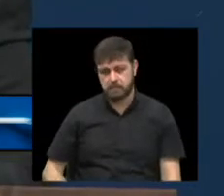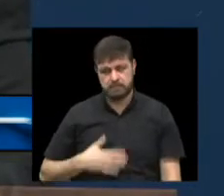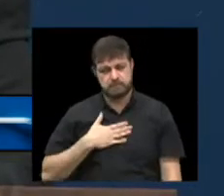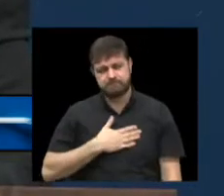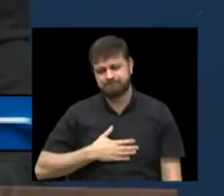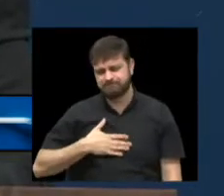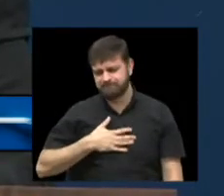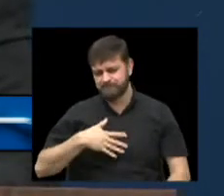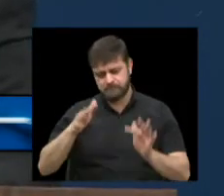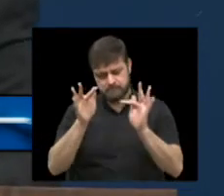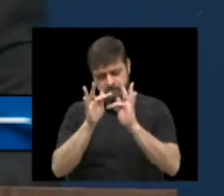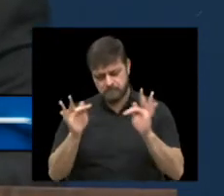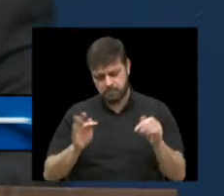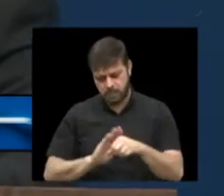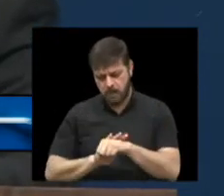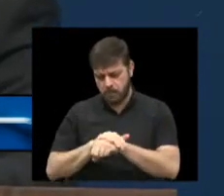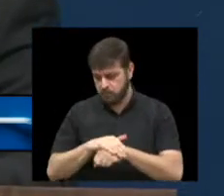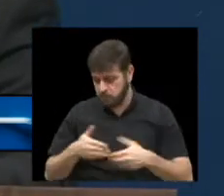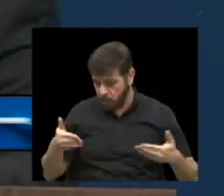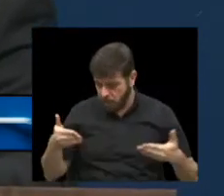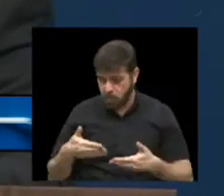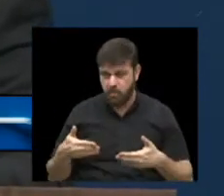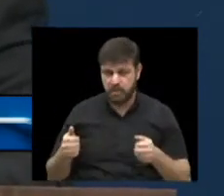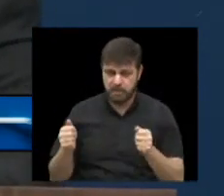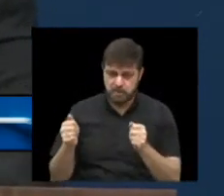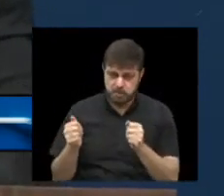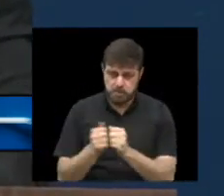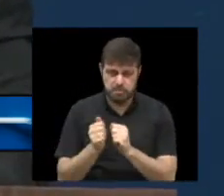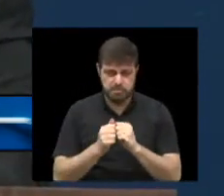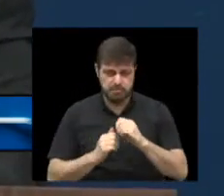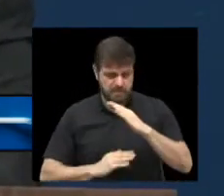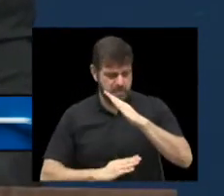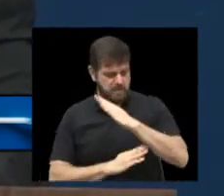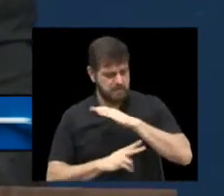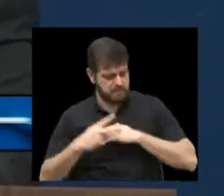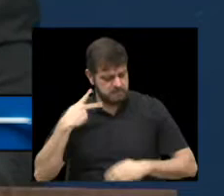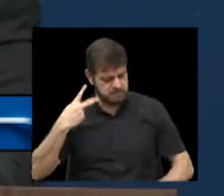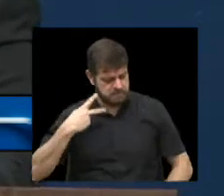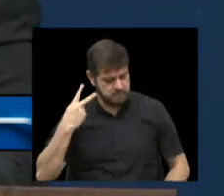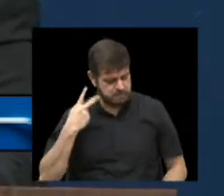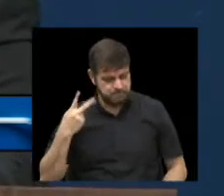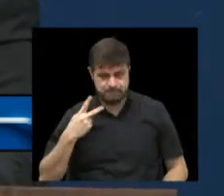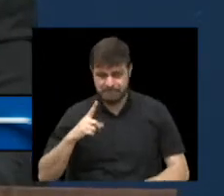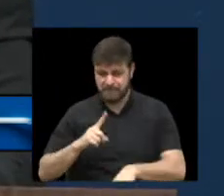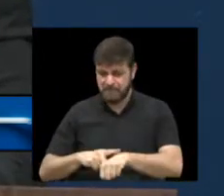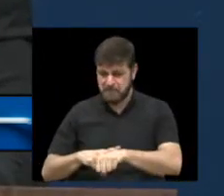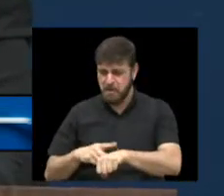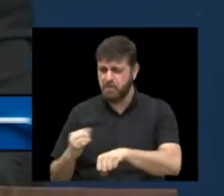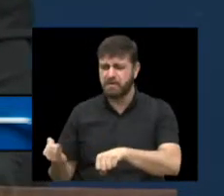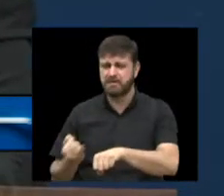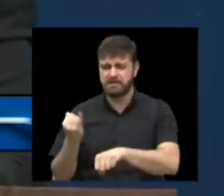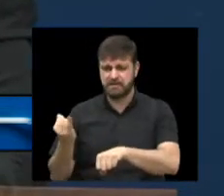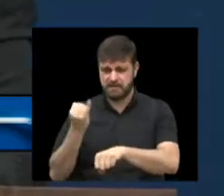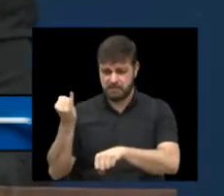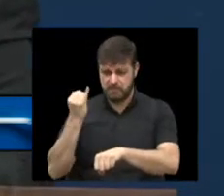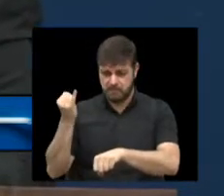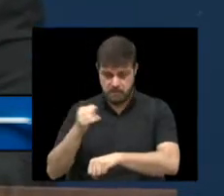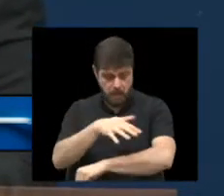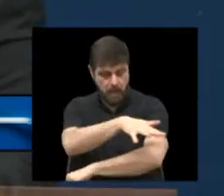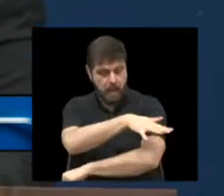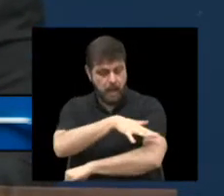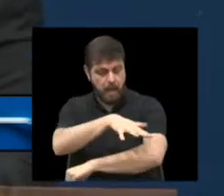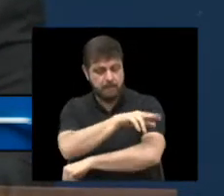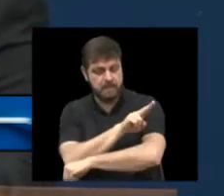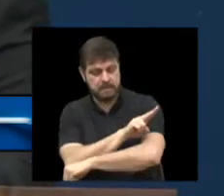noite, feliz, e também, juntamente com esta casa, este momento que é de grande importância, nomear esta